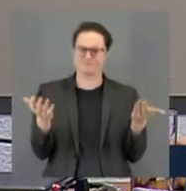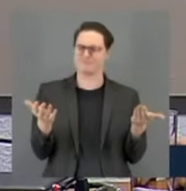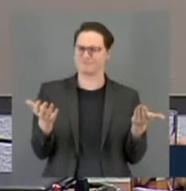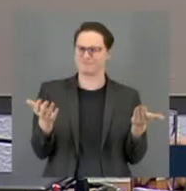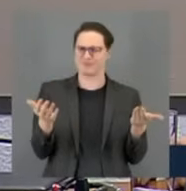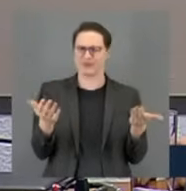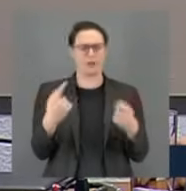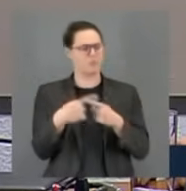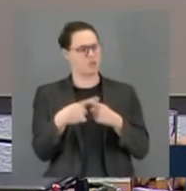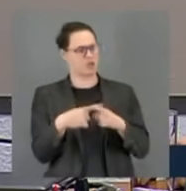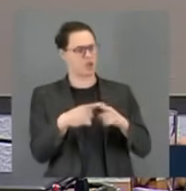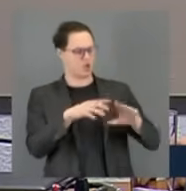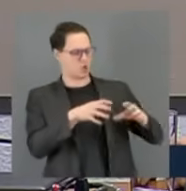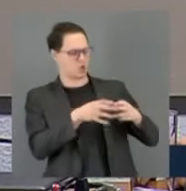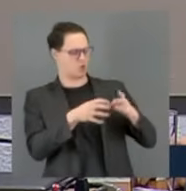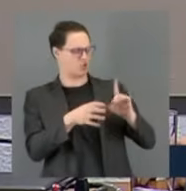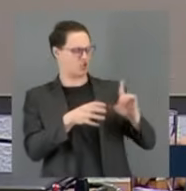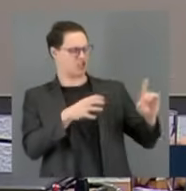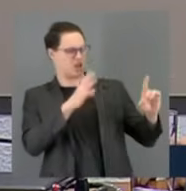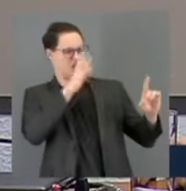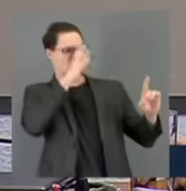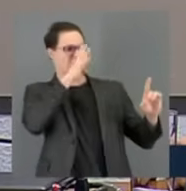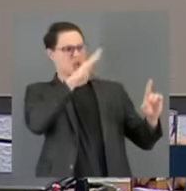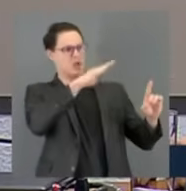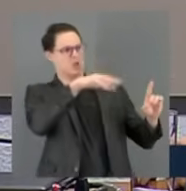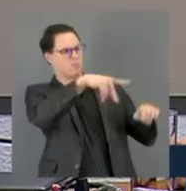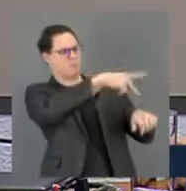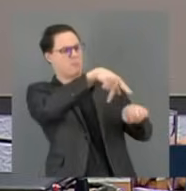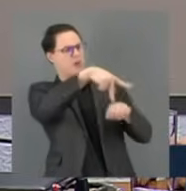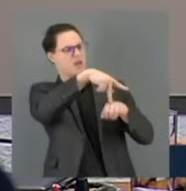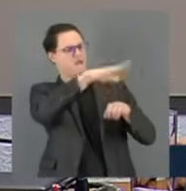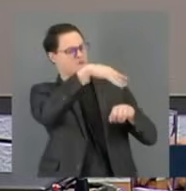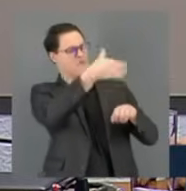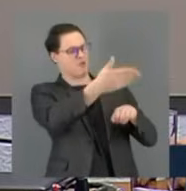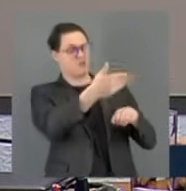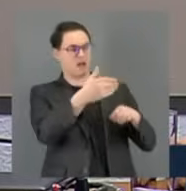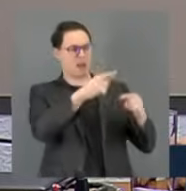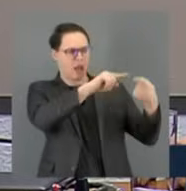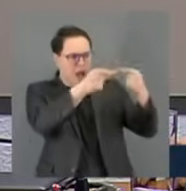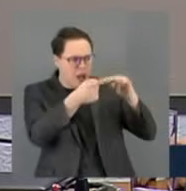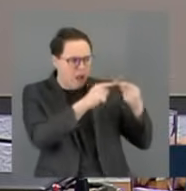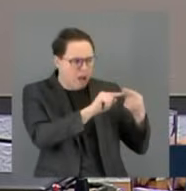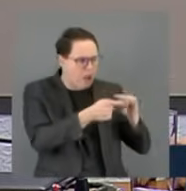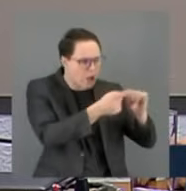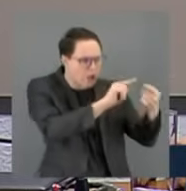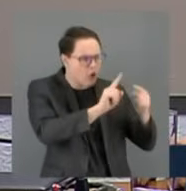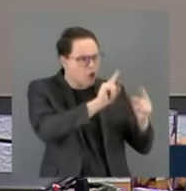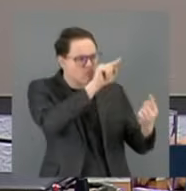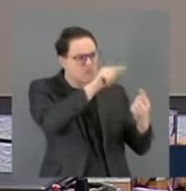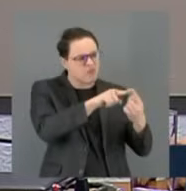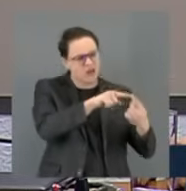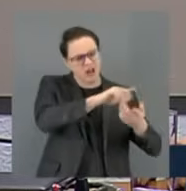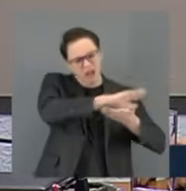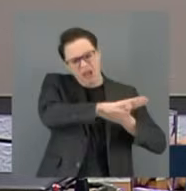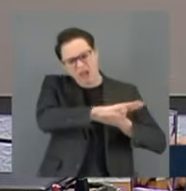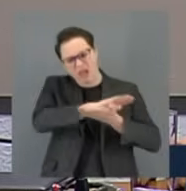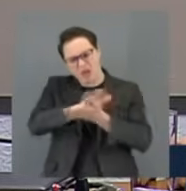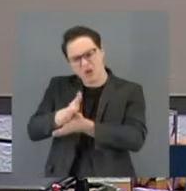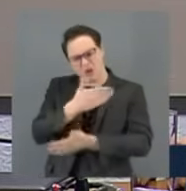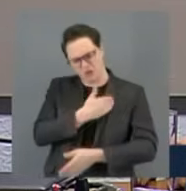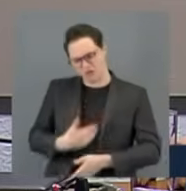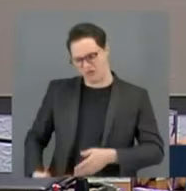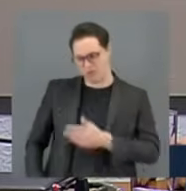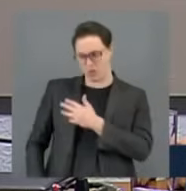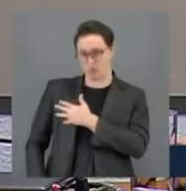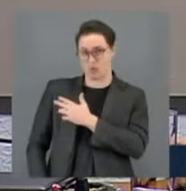a extrema-direita internacional tem se articulado para acabar com o governo